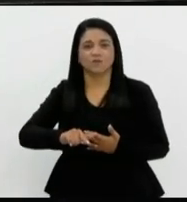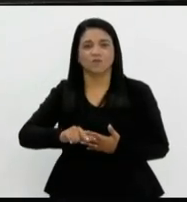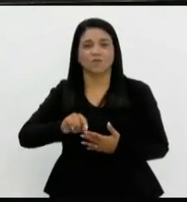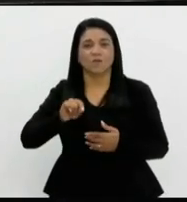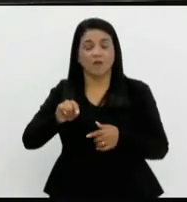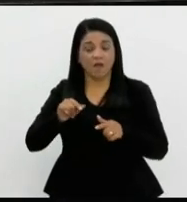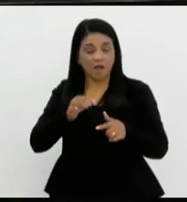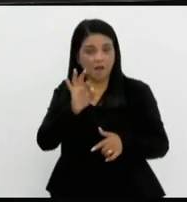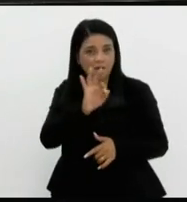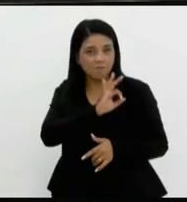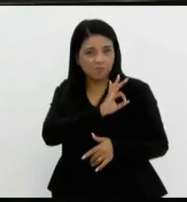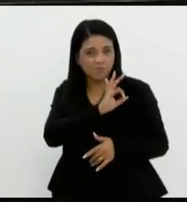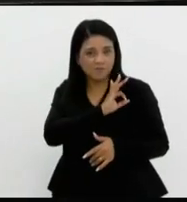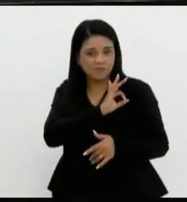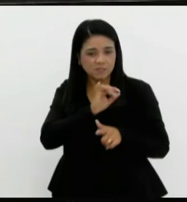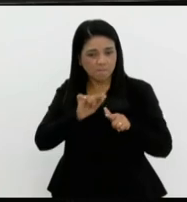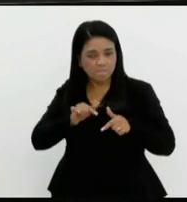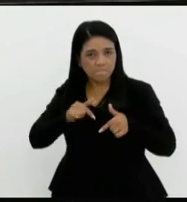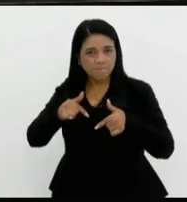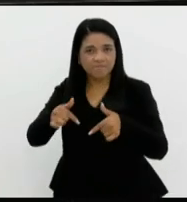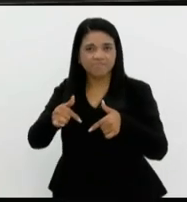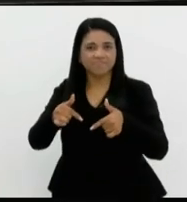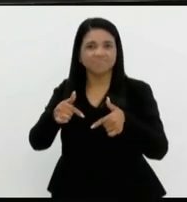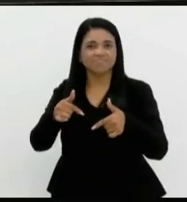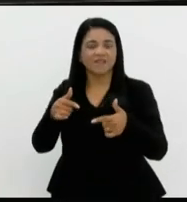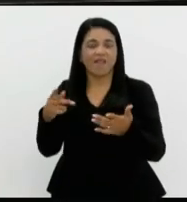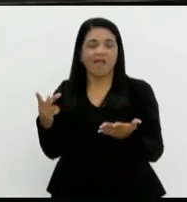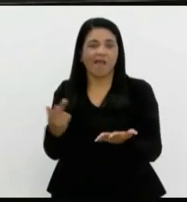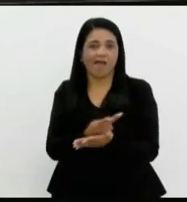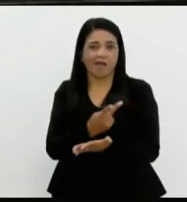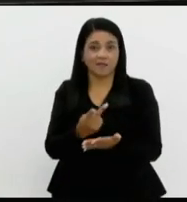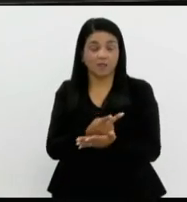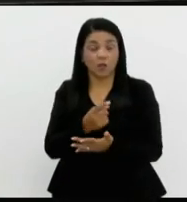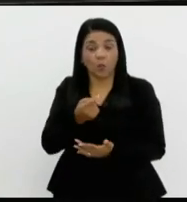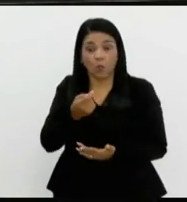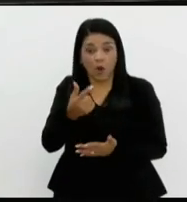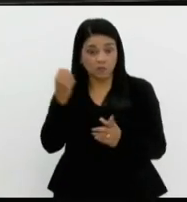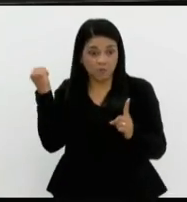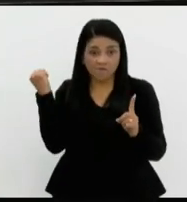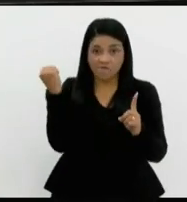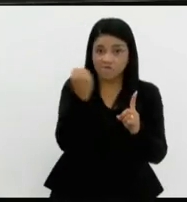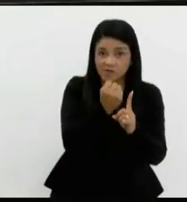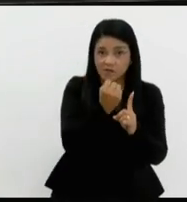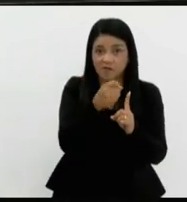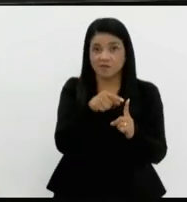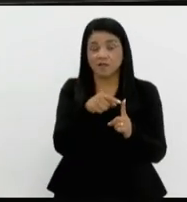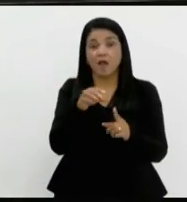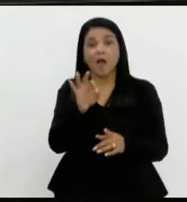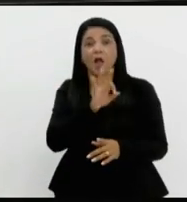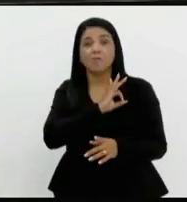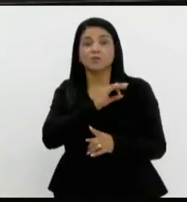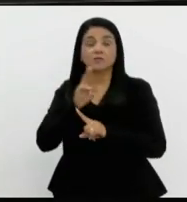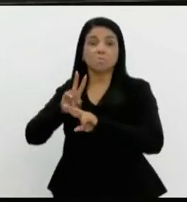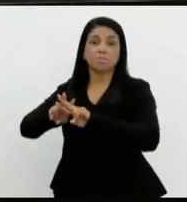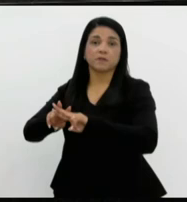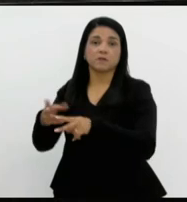a ação policial se tornou desastrada. Ou seja, ele quase tomou uma facada e no final a polícia ainda foi